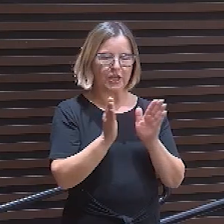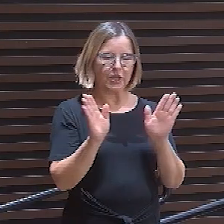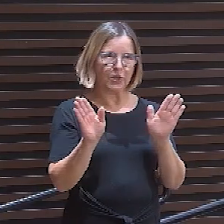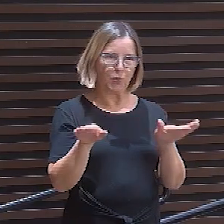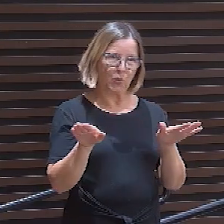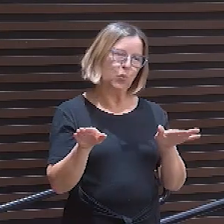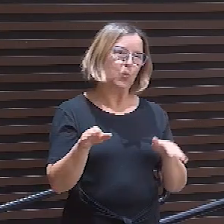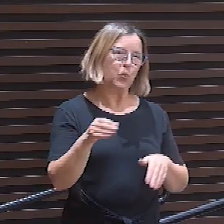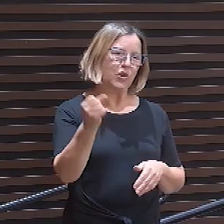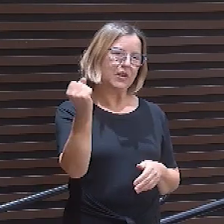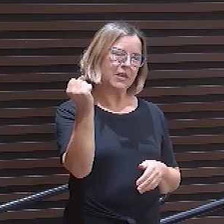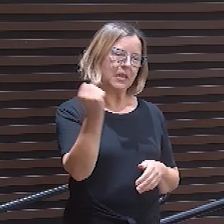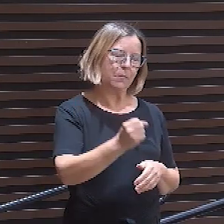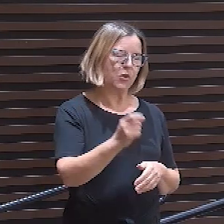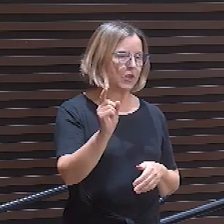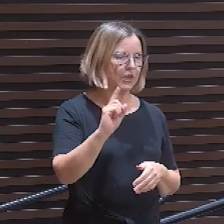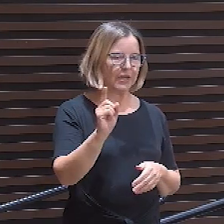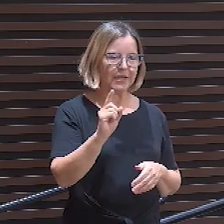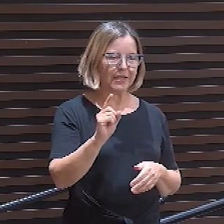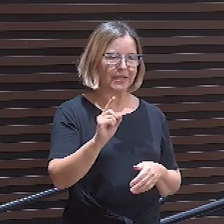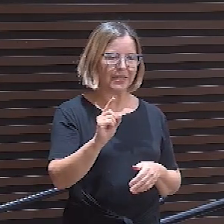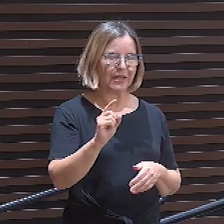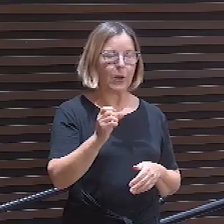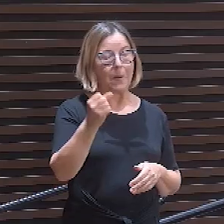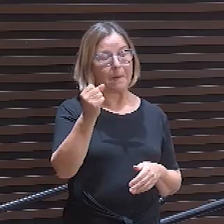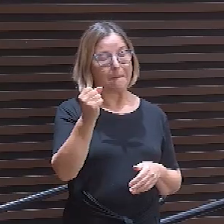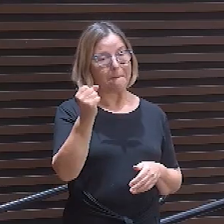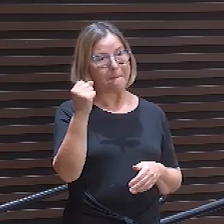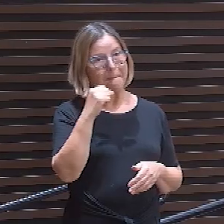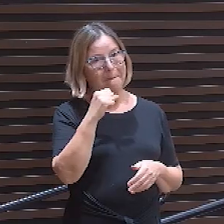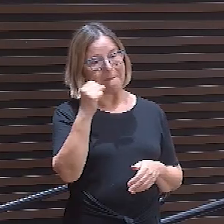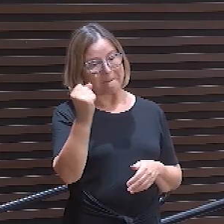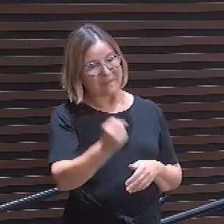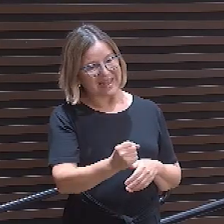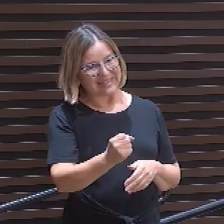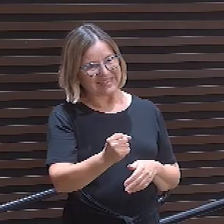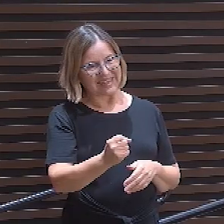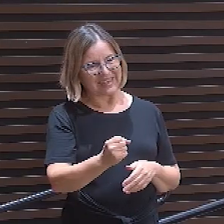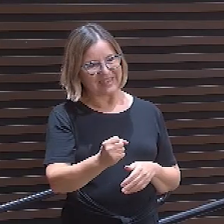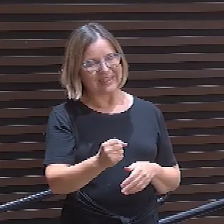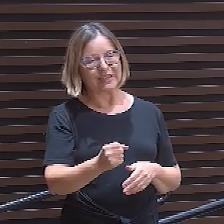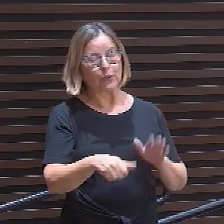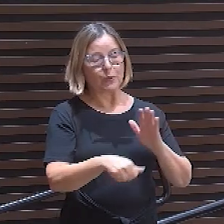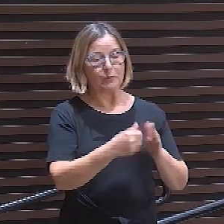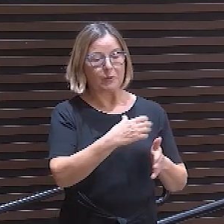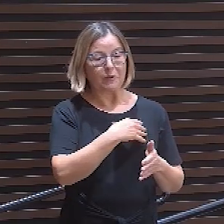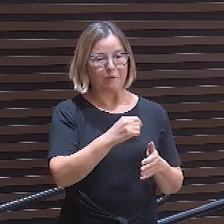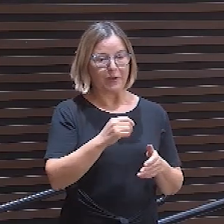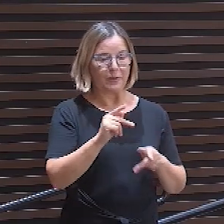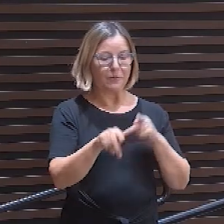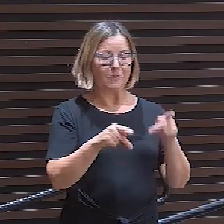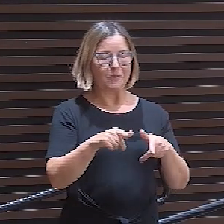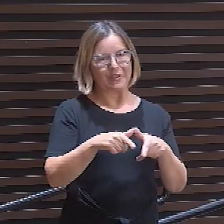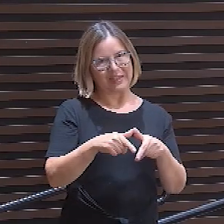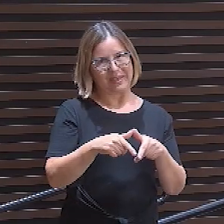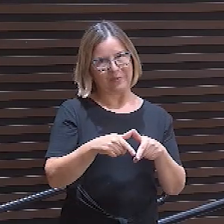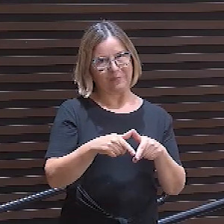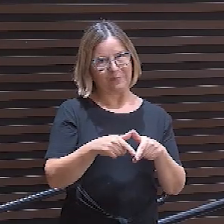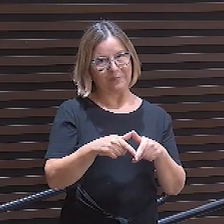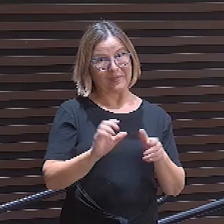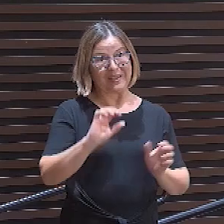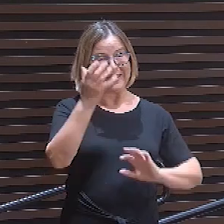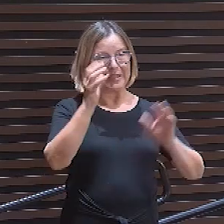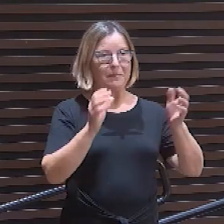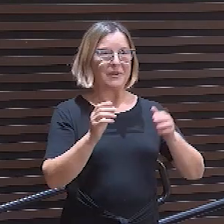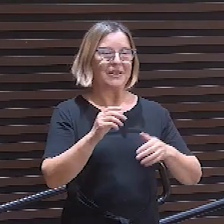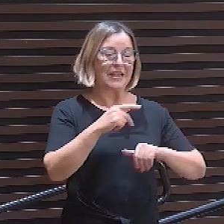tocasse nos primogênitos de Israel. A celebração da Páscoa por